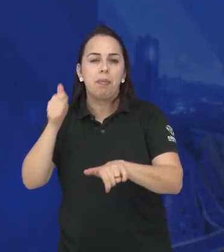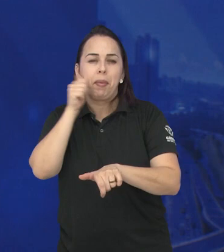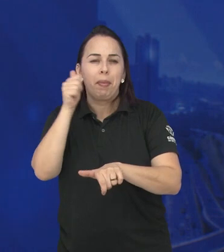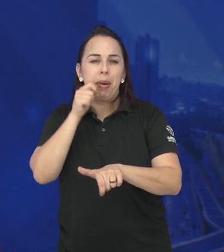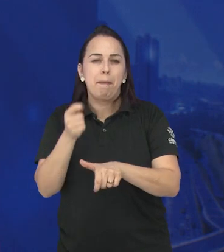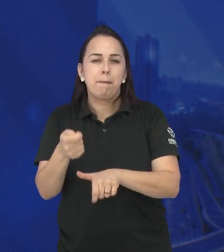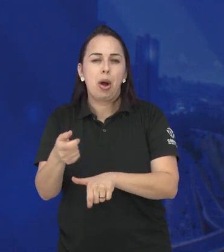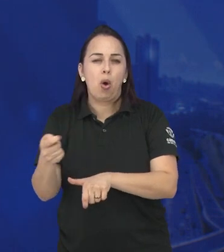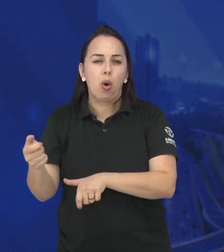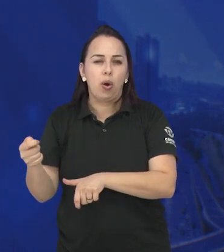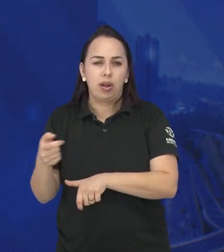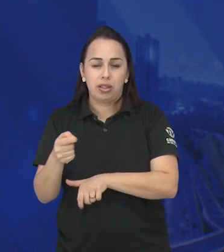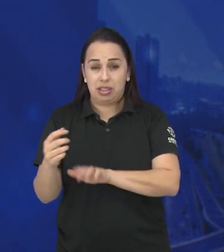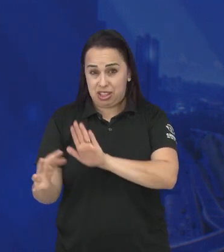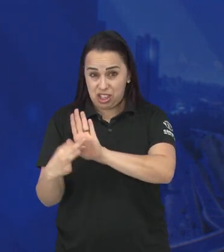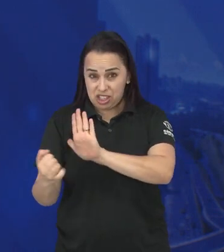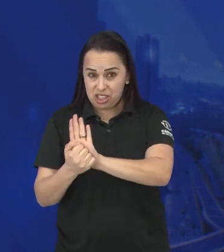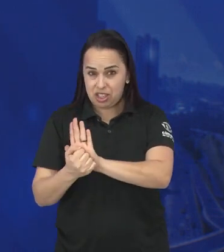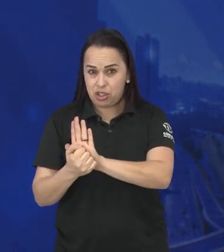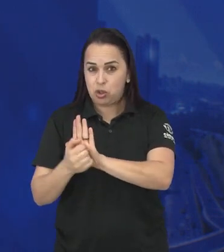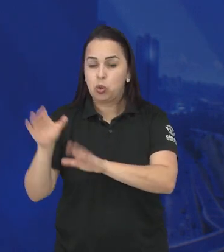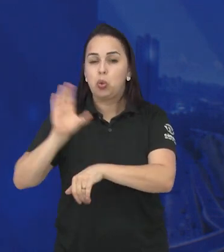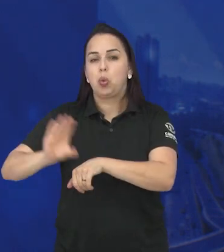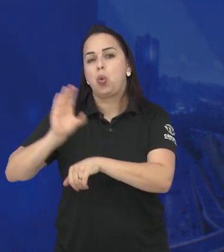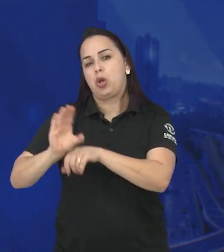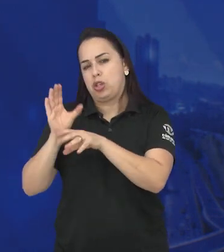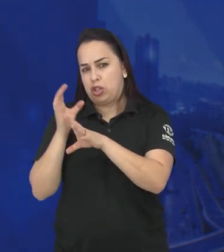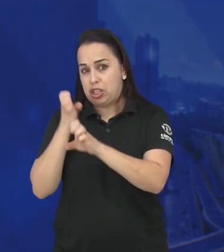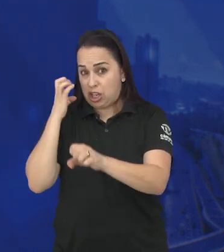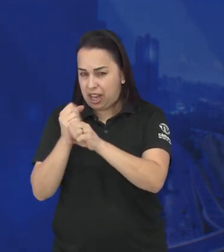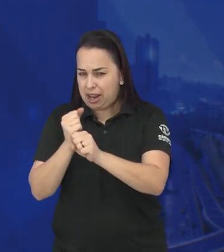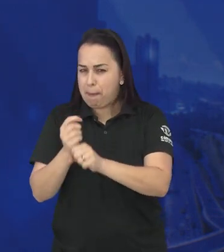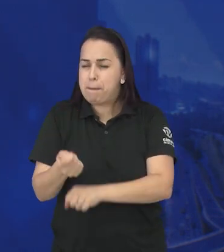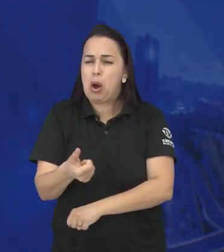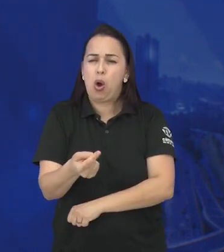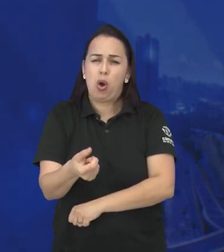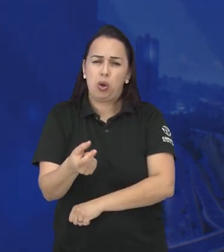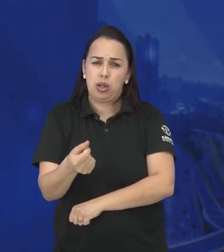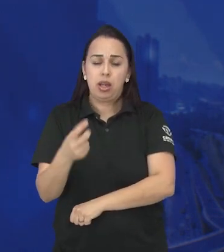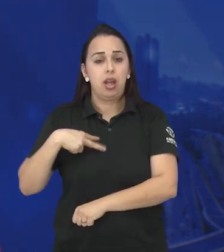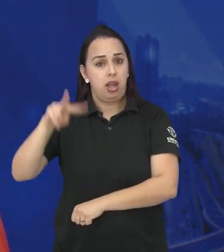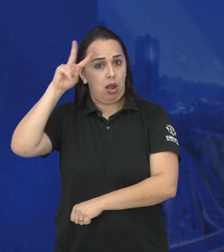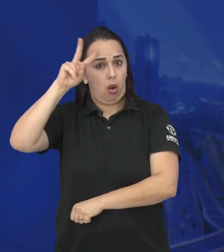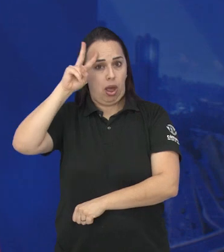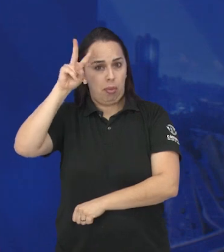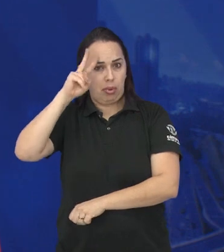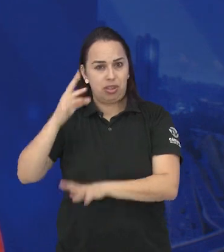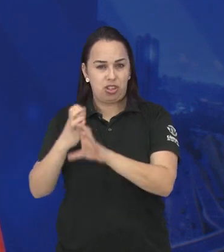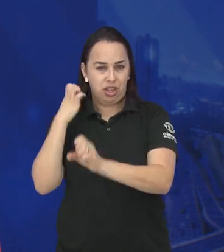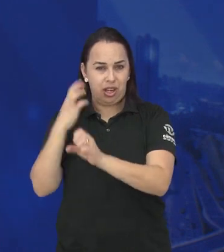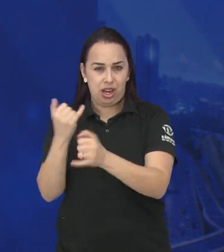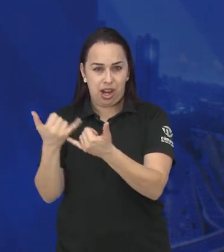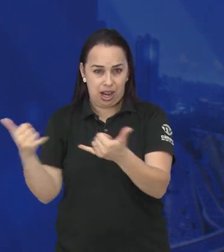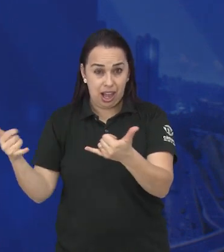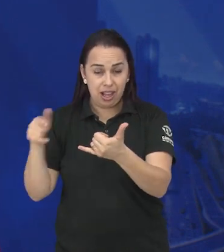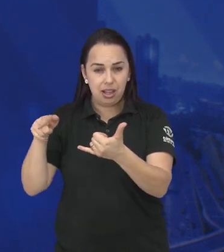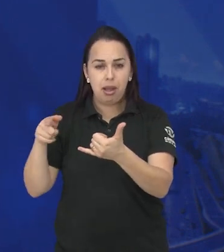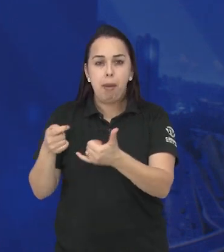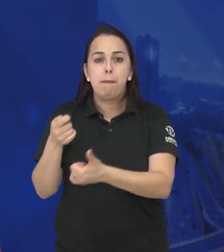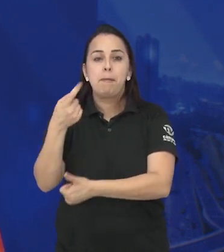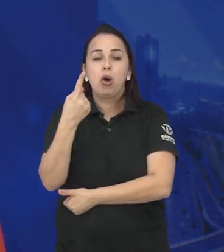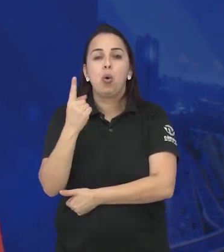pouquíssimas mulheres matriculadas nos cursos de engenharia. Então eu me lembro, assim, a turma de engenharia elétrica tinha uma